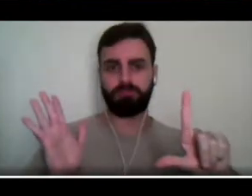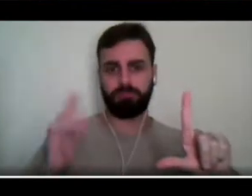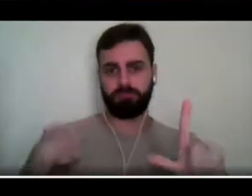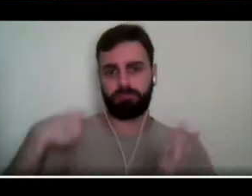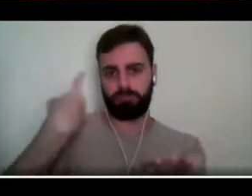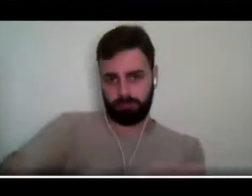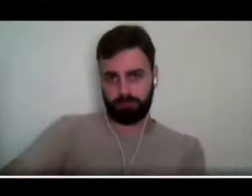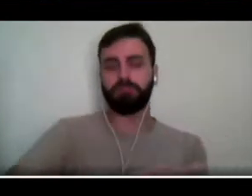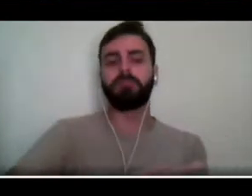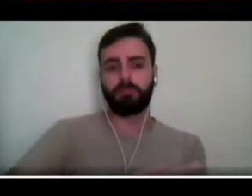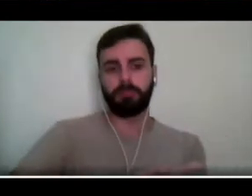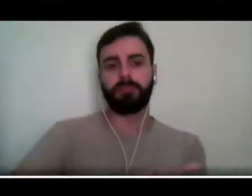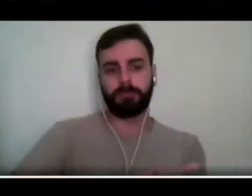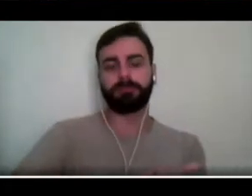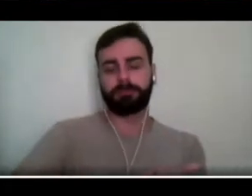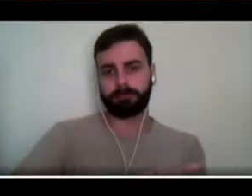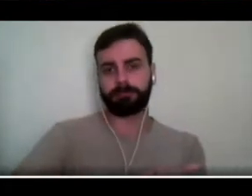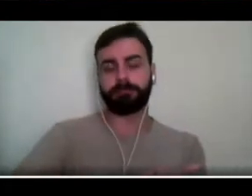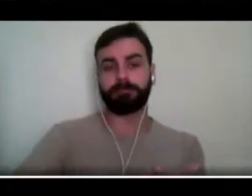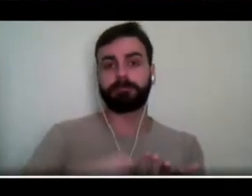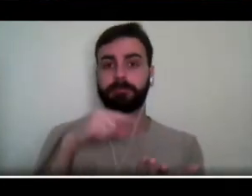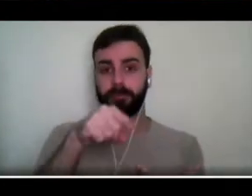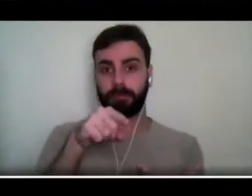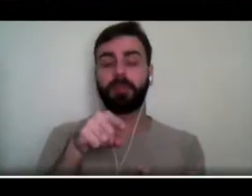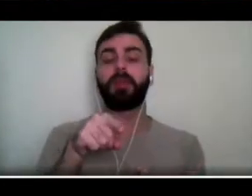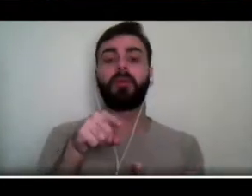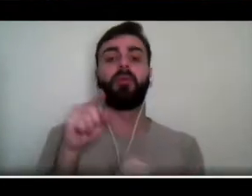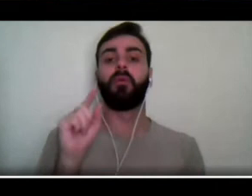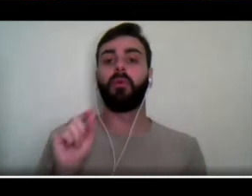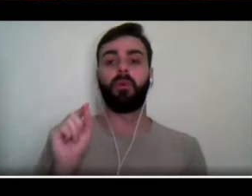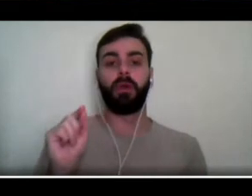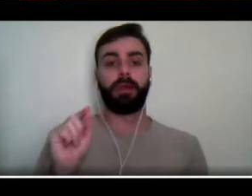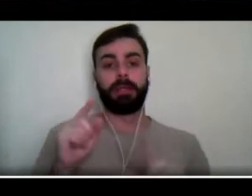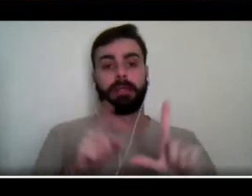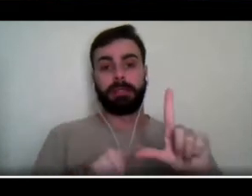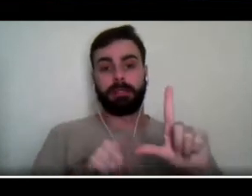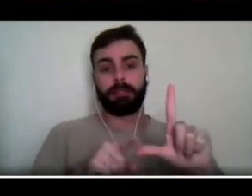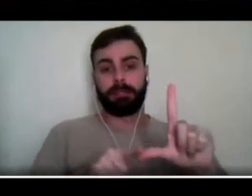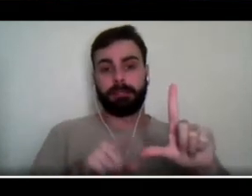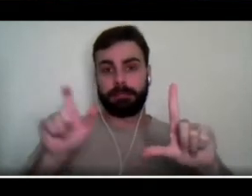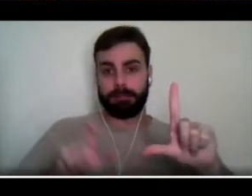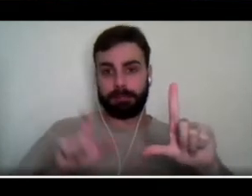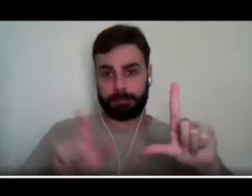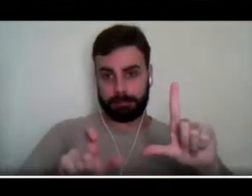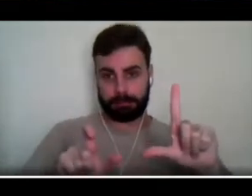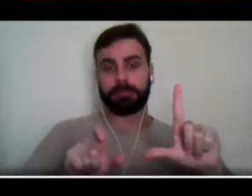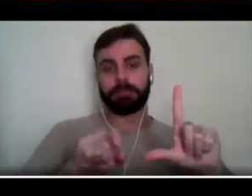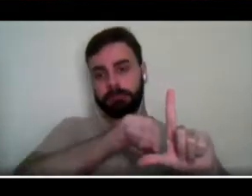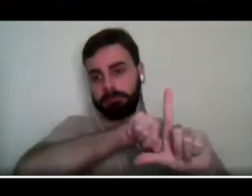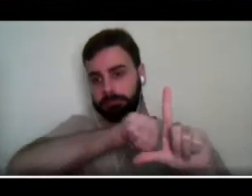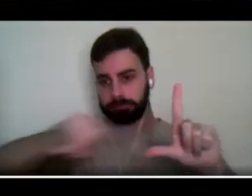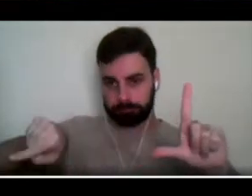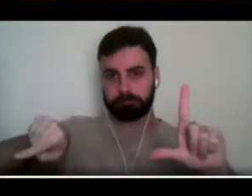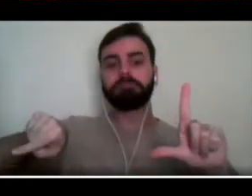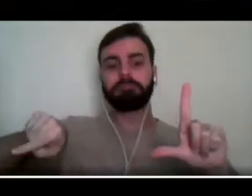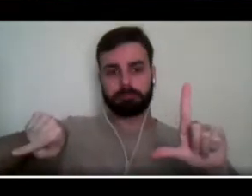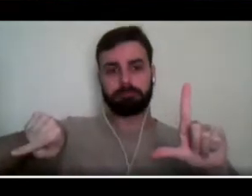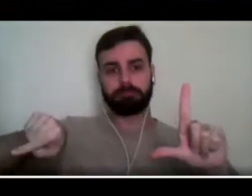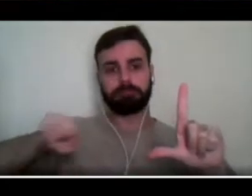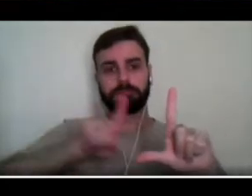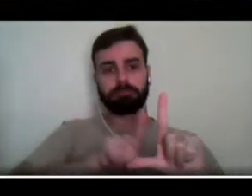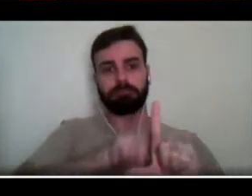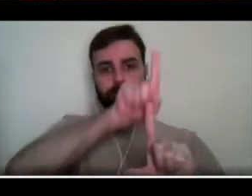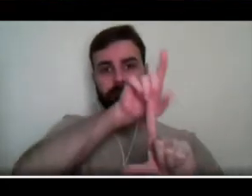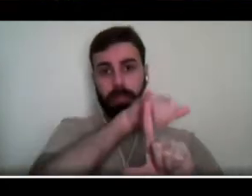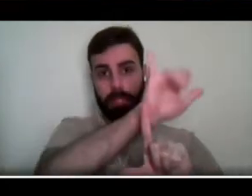ser tal que X é da esquerda para a direita, Y é de baixo para cima, e a origem é a